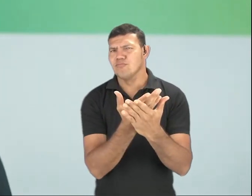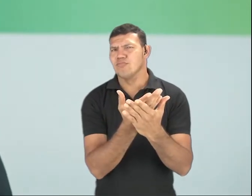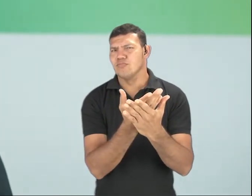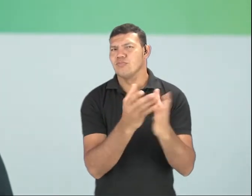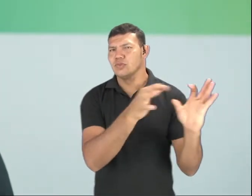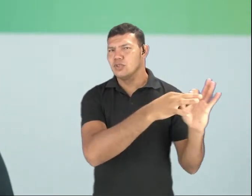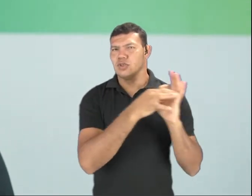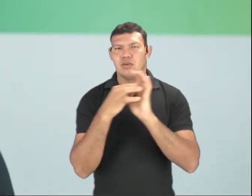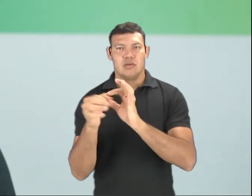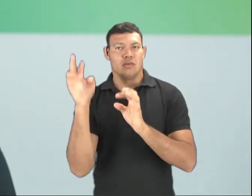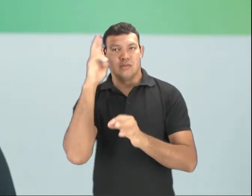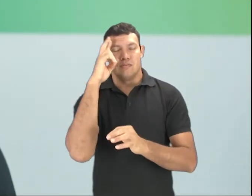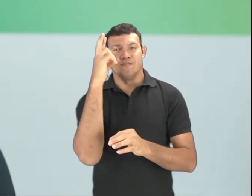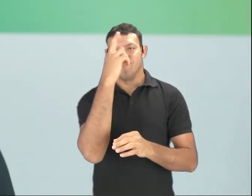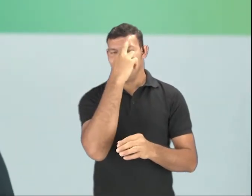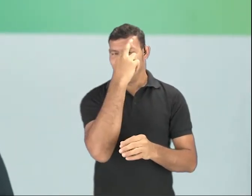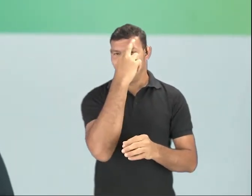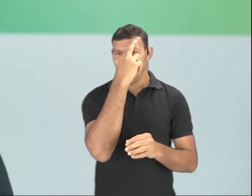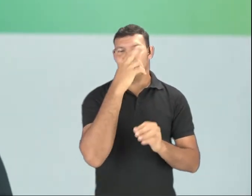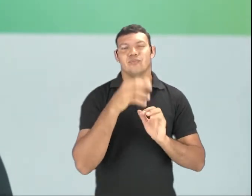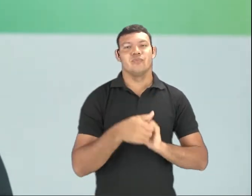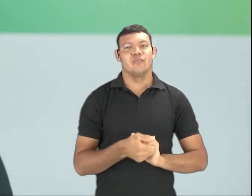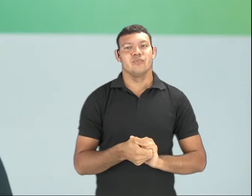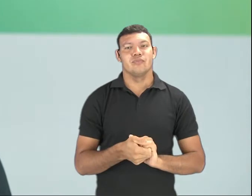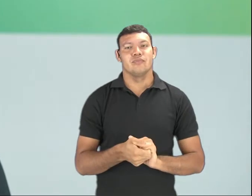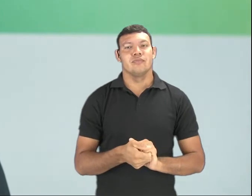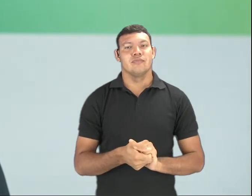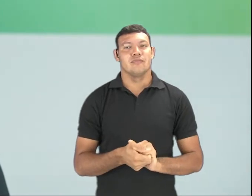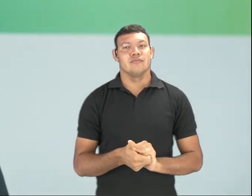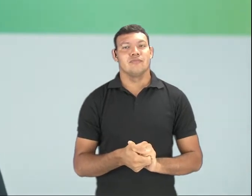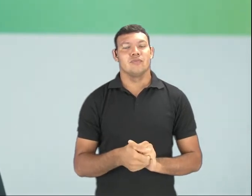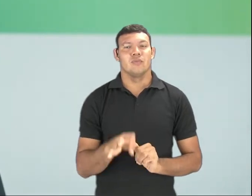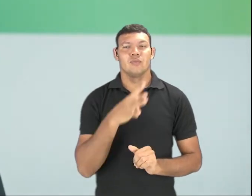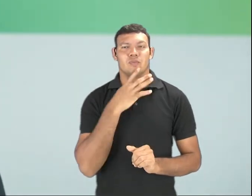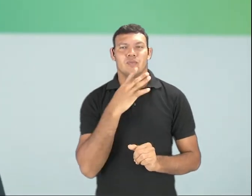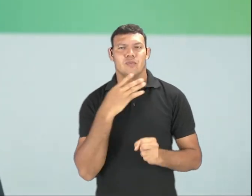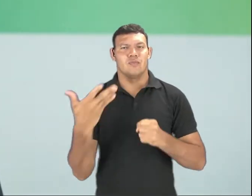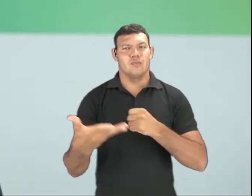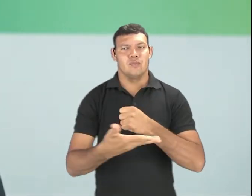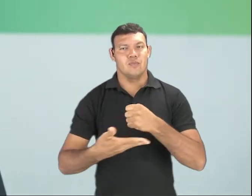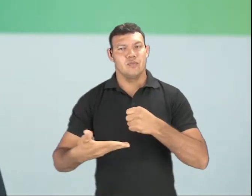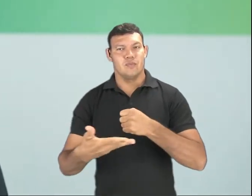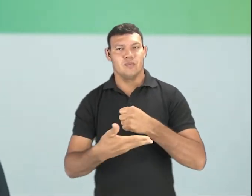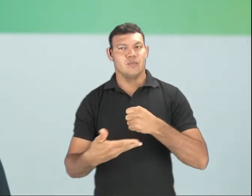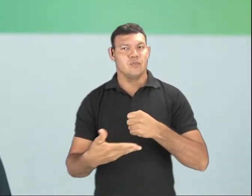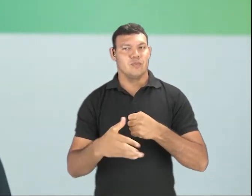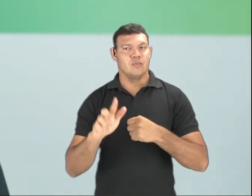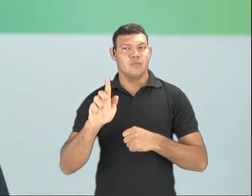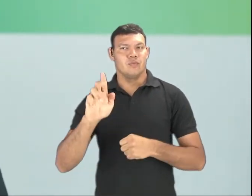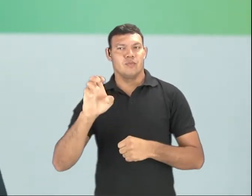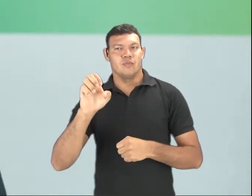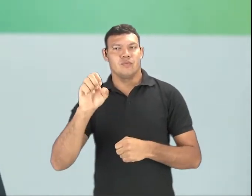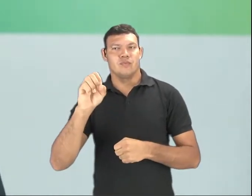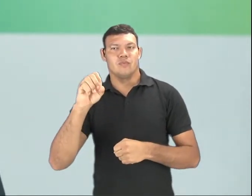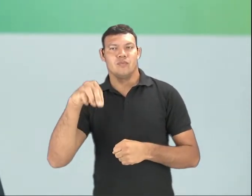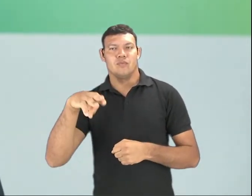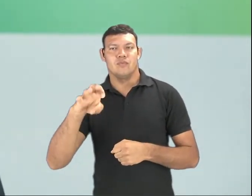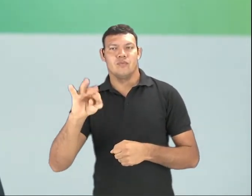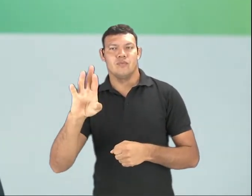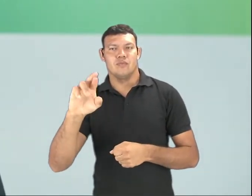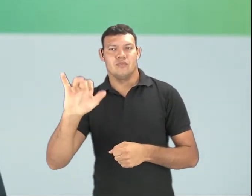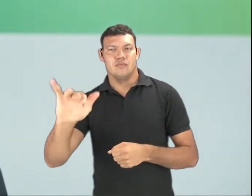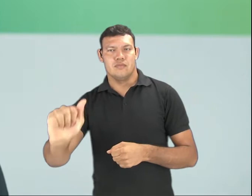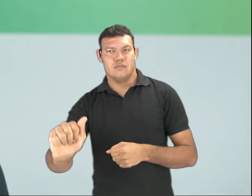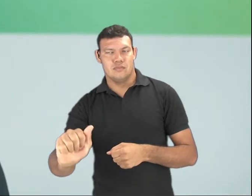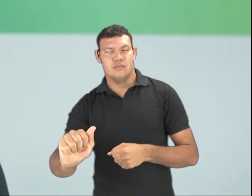a contextualização histórica da noções primitivas da geometria a e agora nós vamos